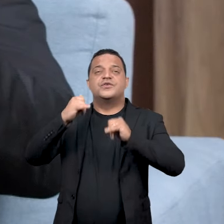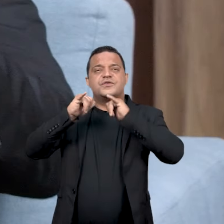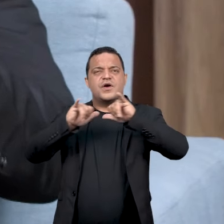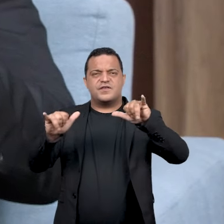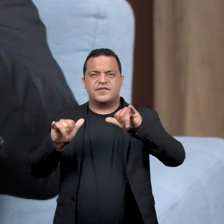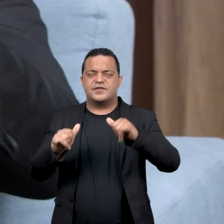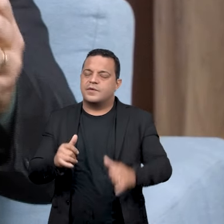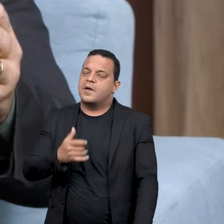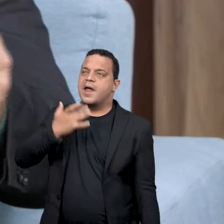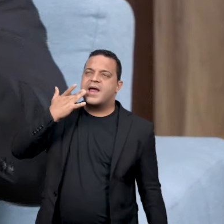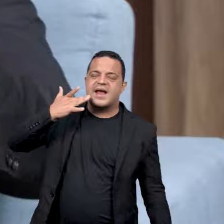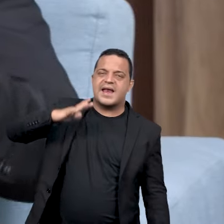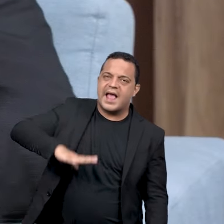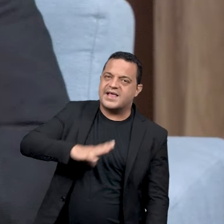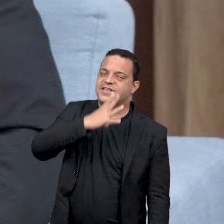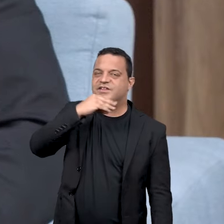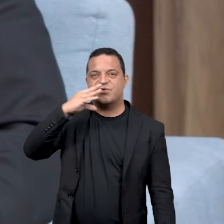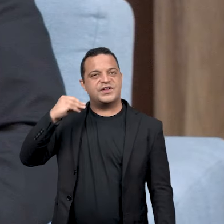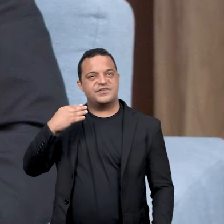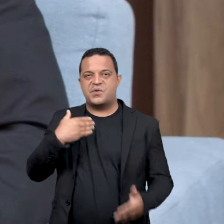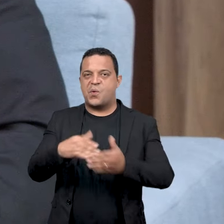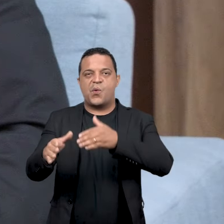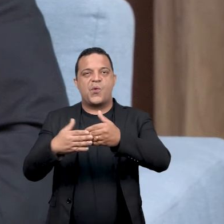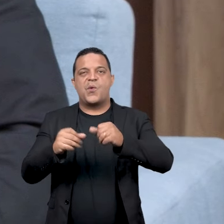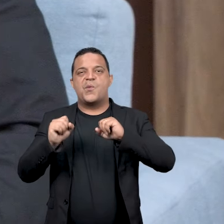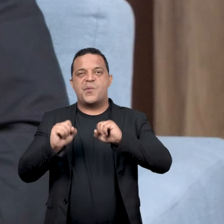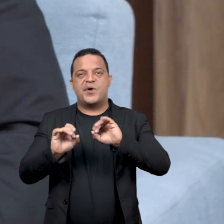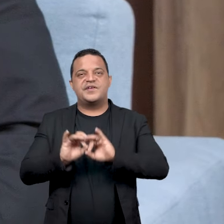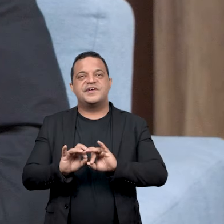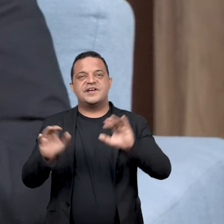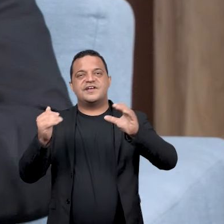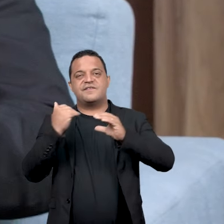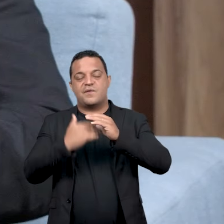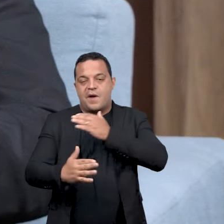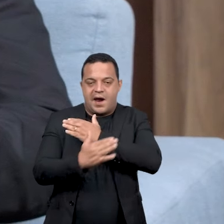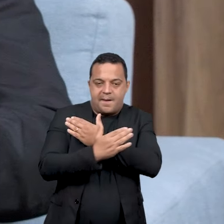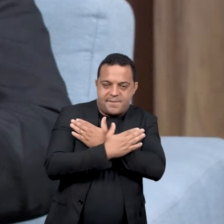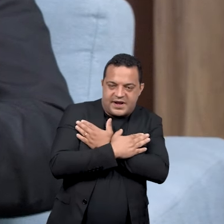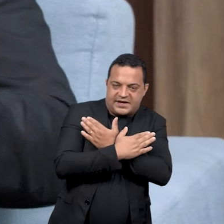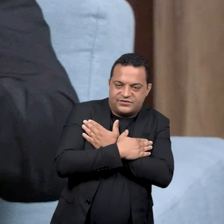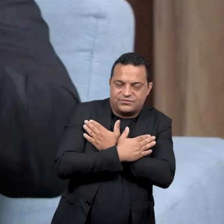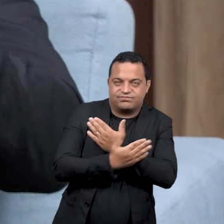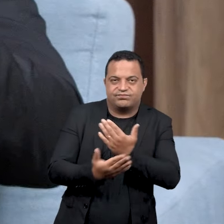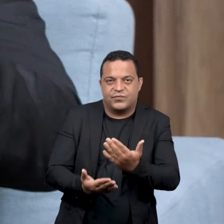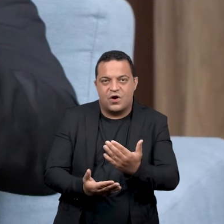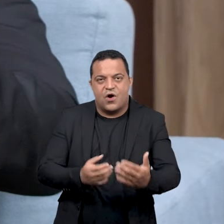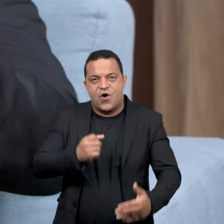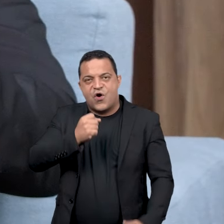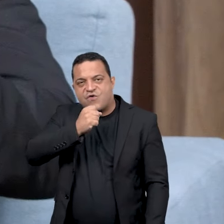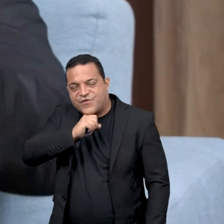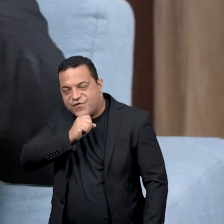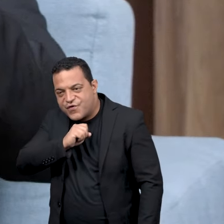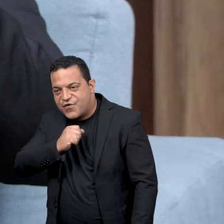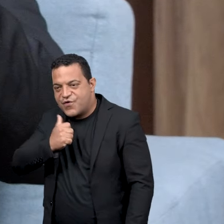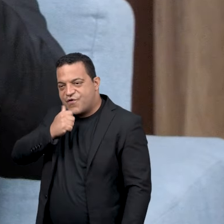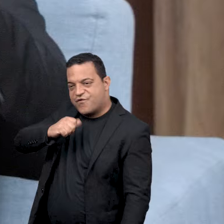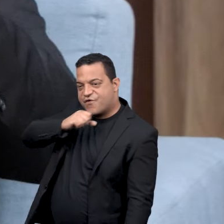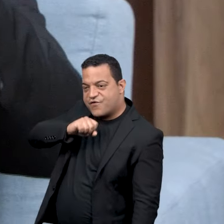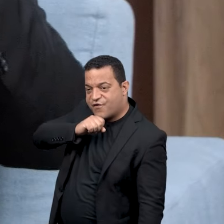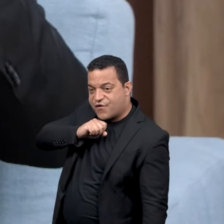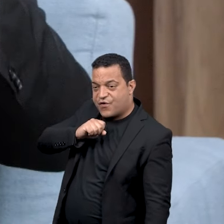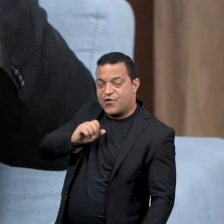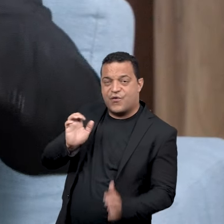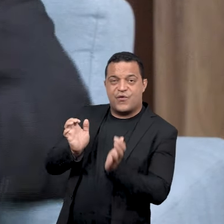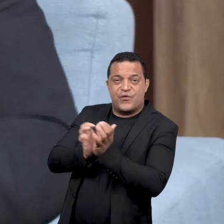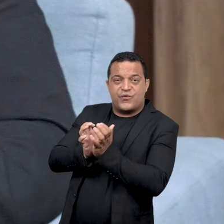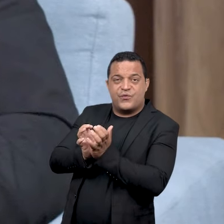crianças, intermediários, adolescentes que participam enviando recados e podem deixar aqui o seu abraço fraterno aqui ao